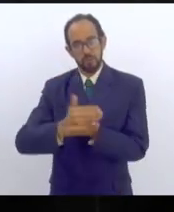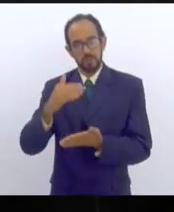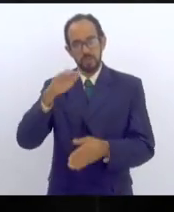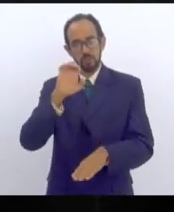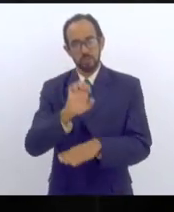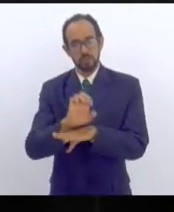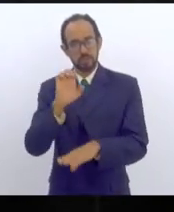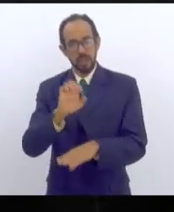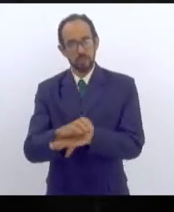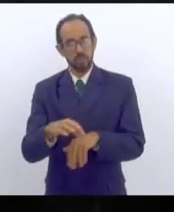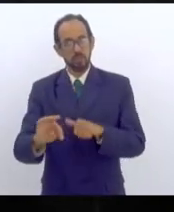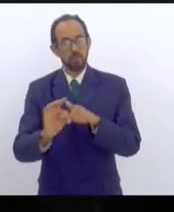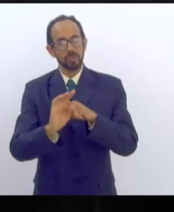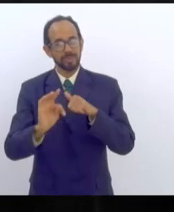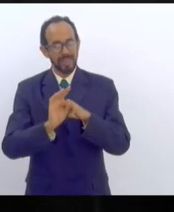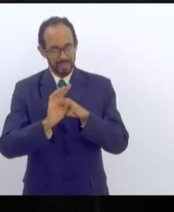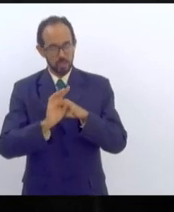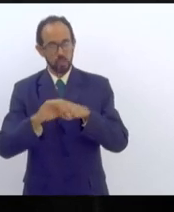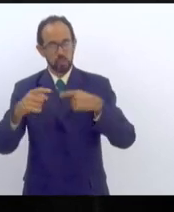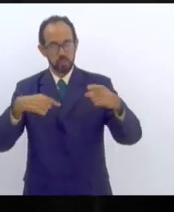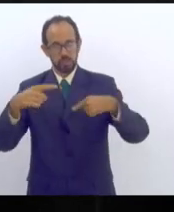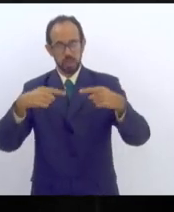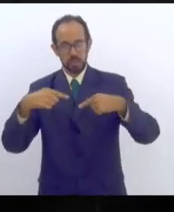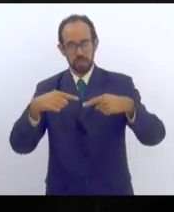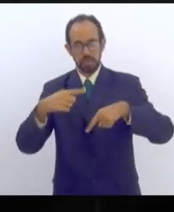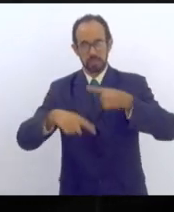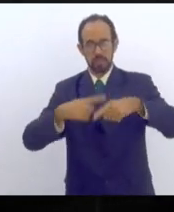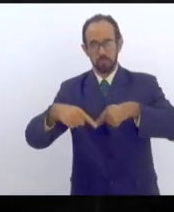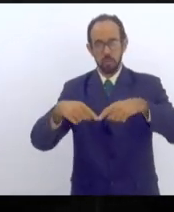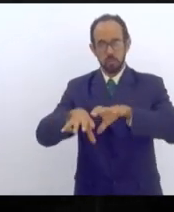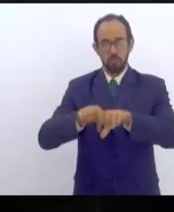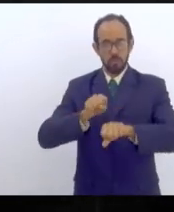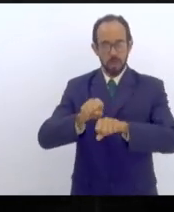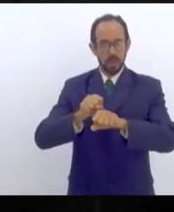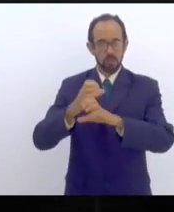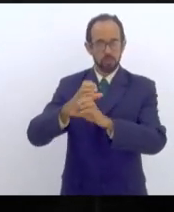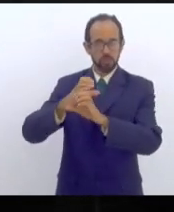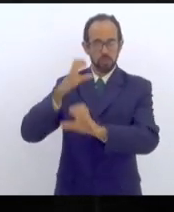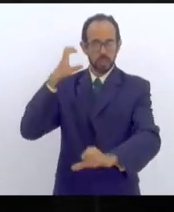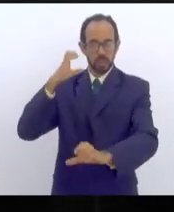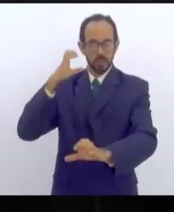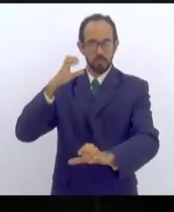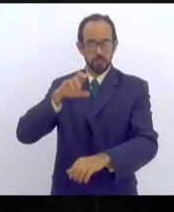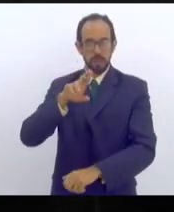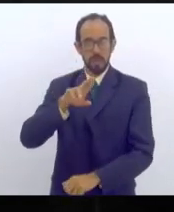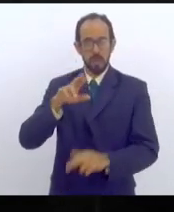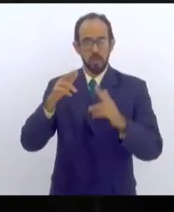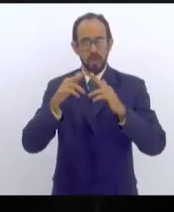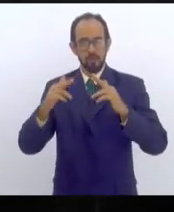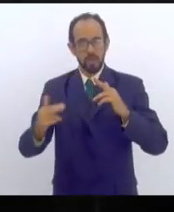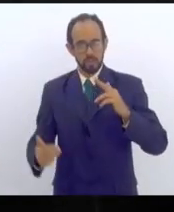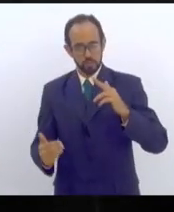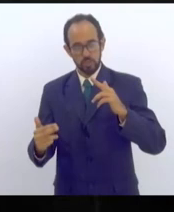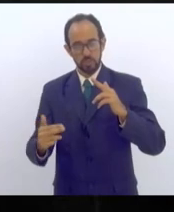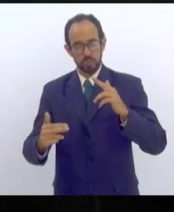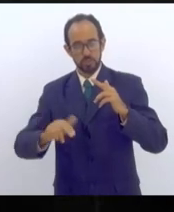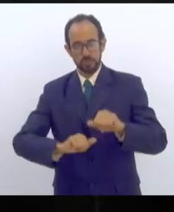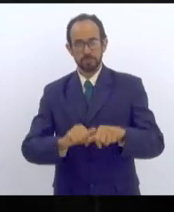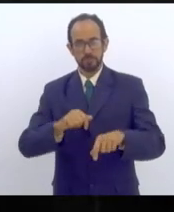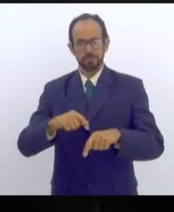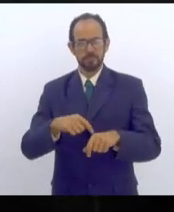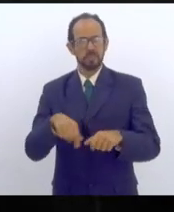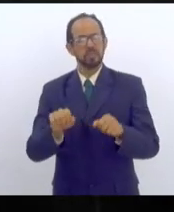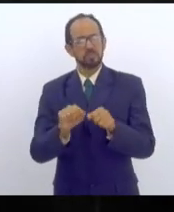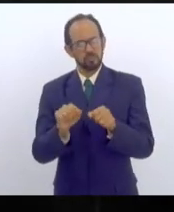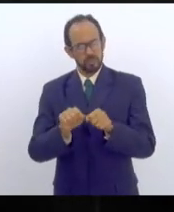como técnico de estradas. Depois me formei engenheiro pela Universidade Federal do Rio de Janeiro. Lá fiz